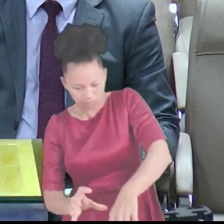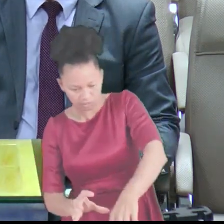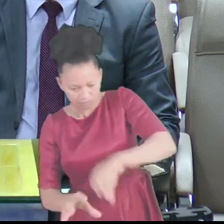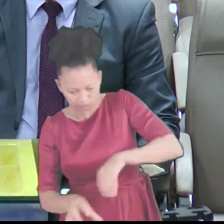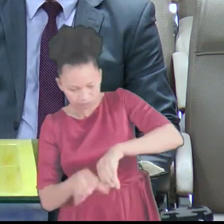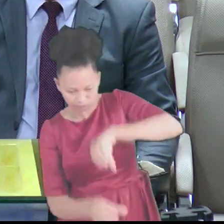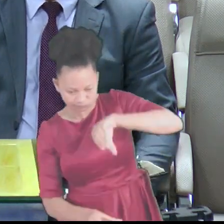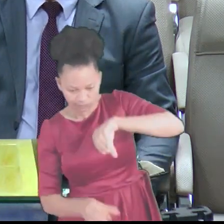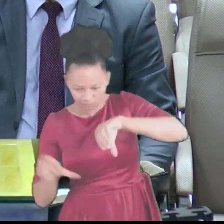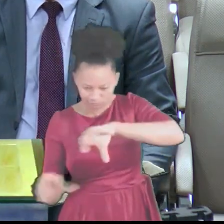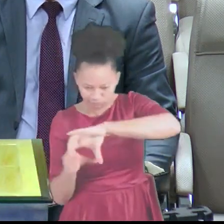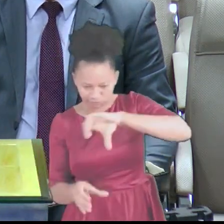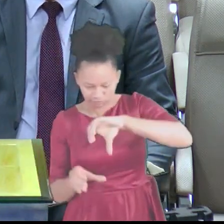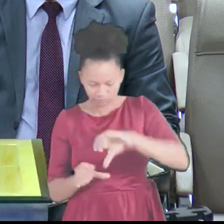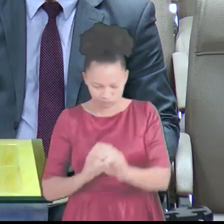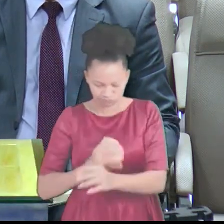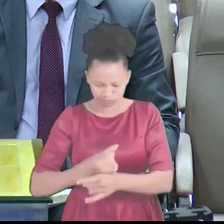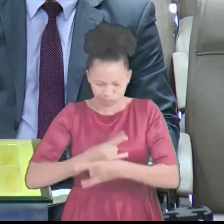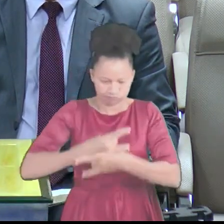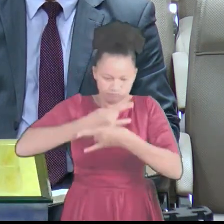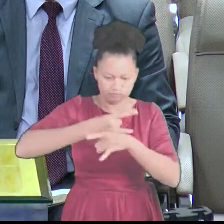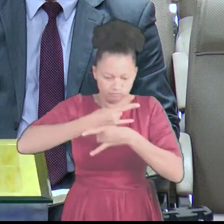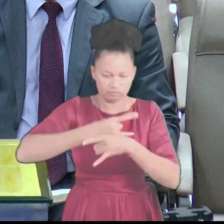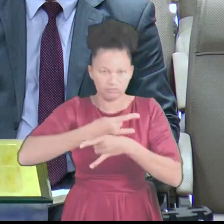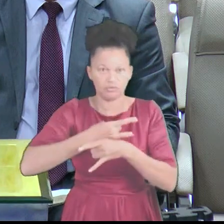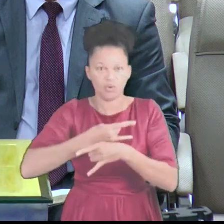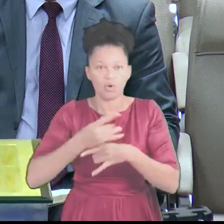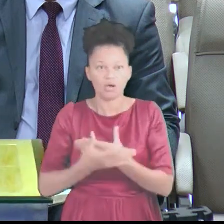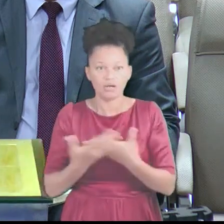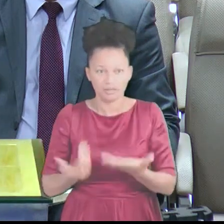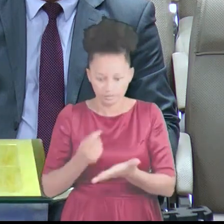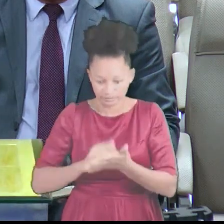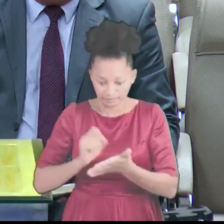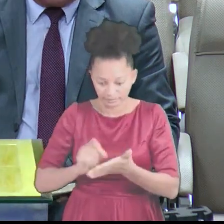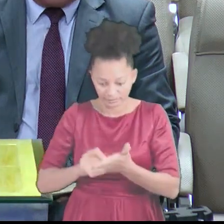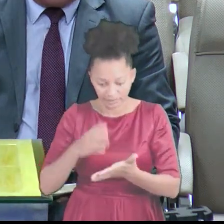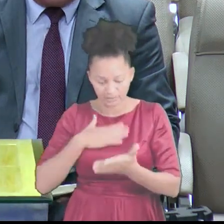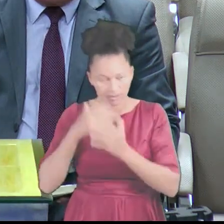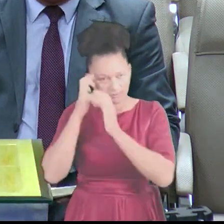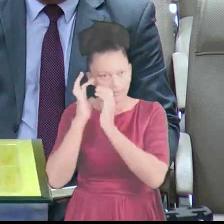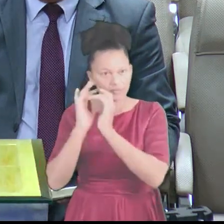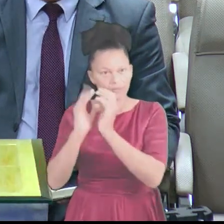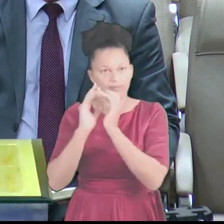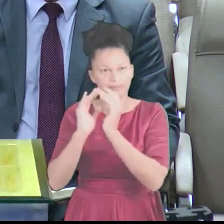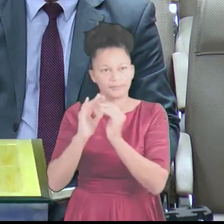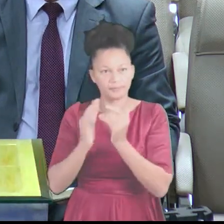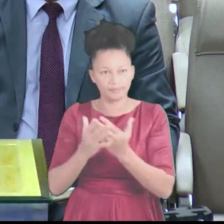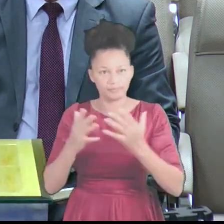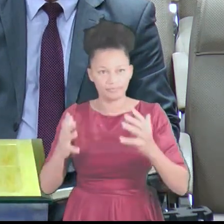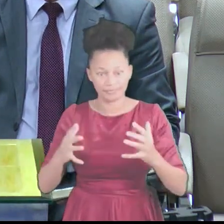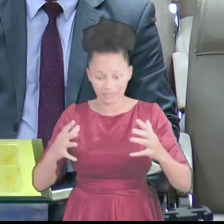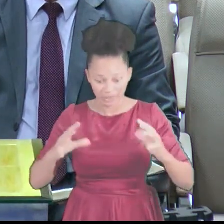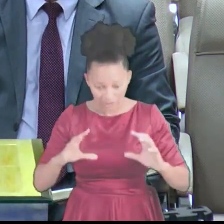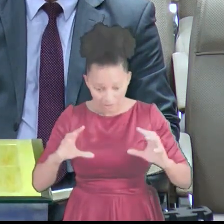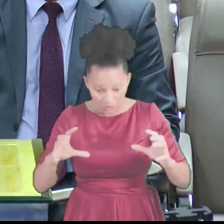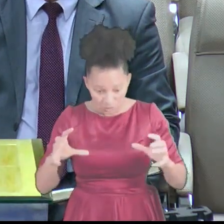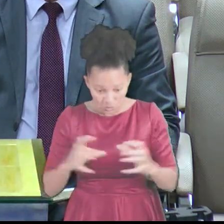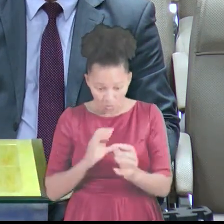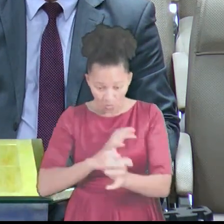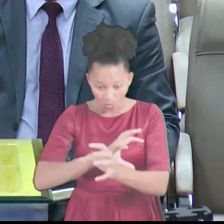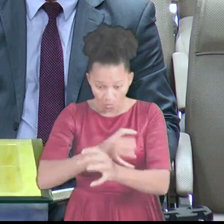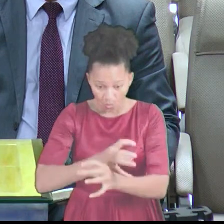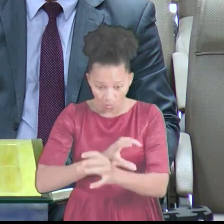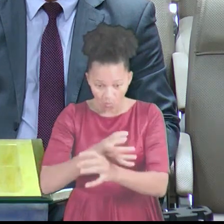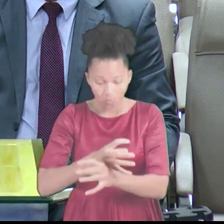juntando. Sabe o que é isto? Sabe o que é que eu aprendo com isto aqui? Que eu anotei aqui na minha meditação. Ajuntamento de